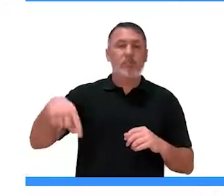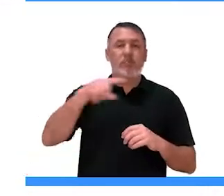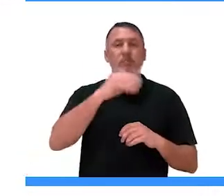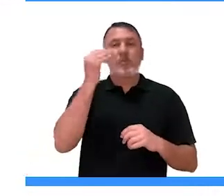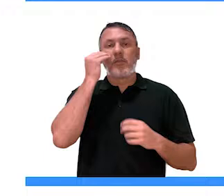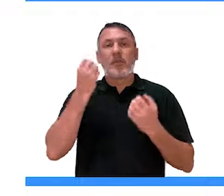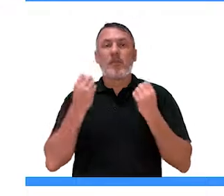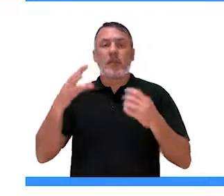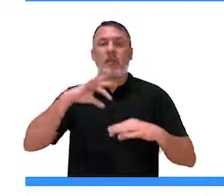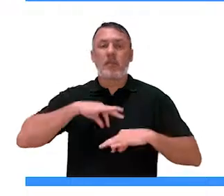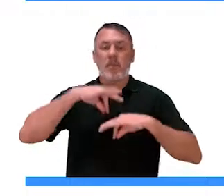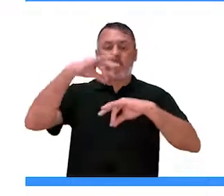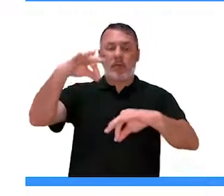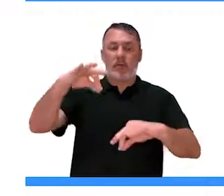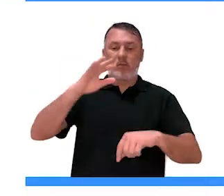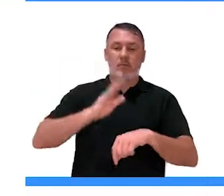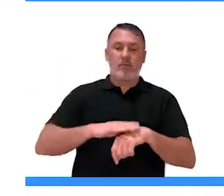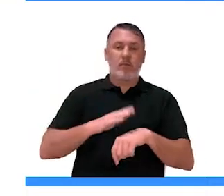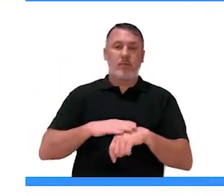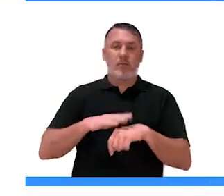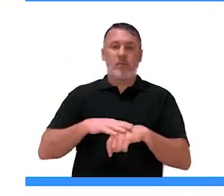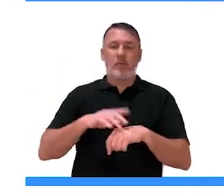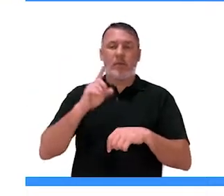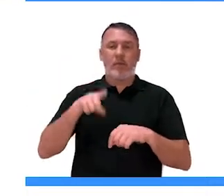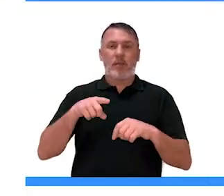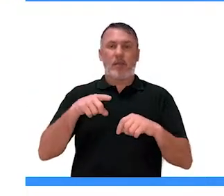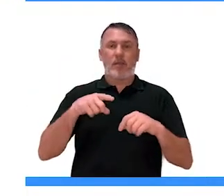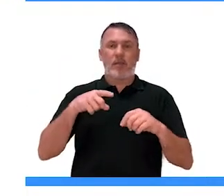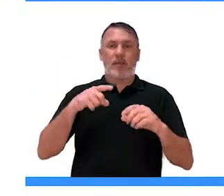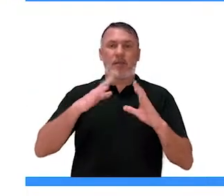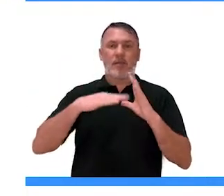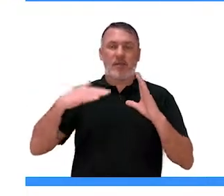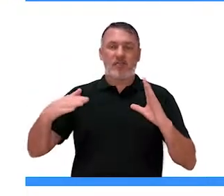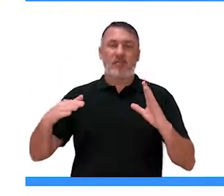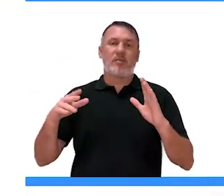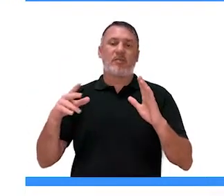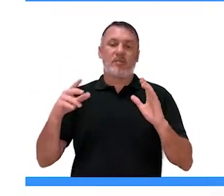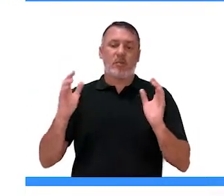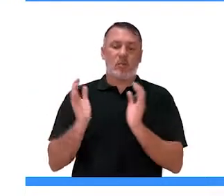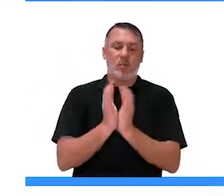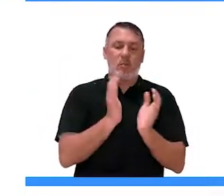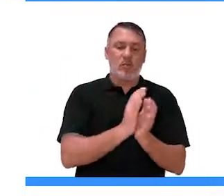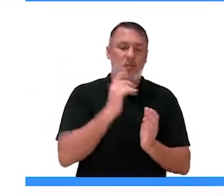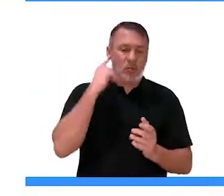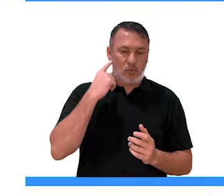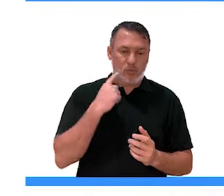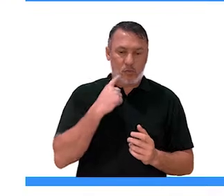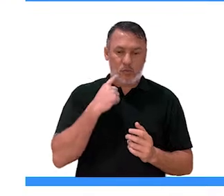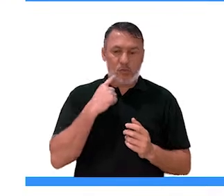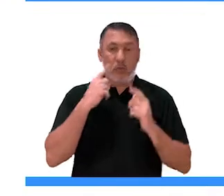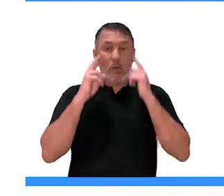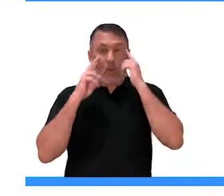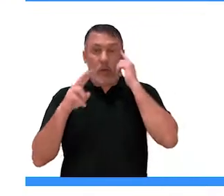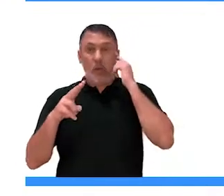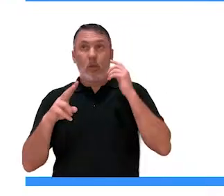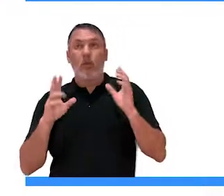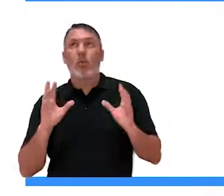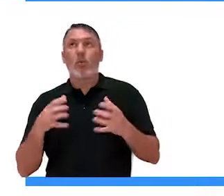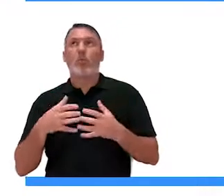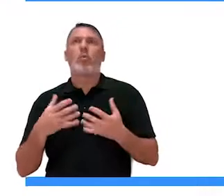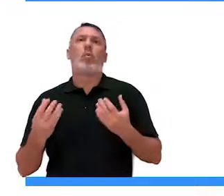pessoas surdas. Então, o corpo assume papel de destaque ao articular diferentes